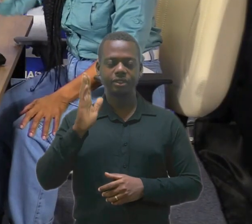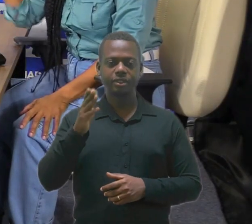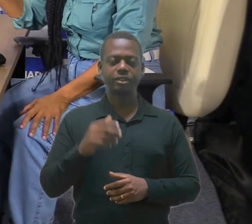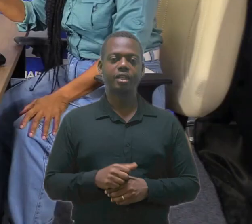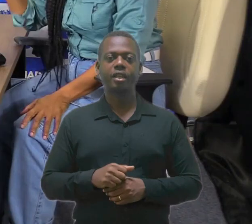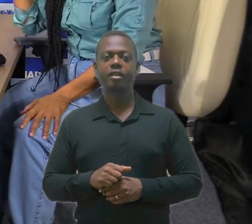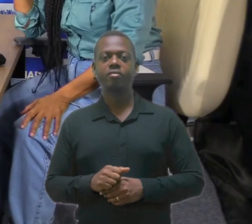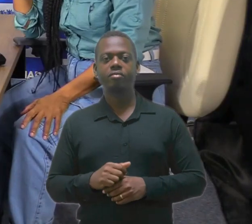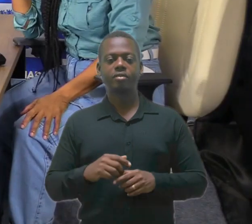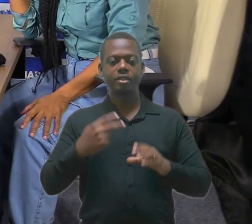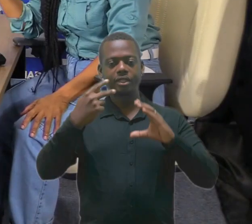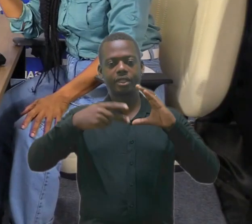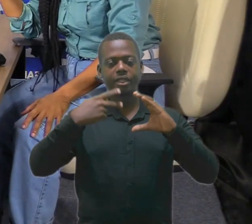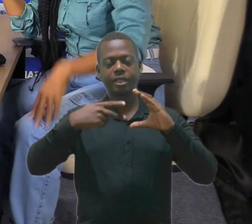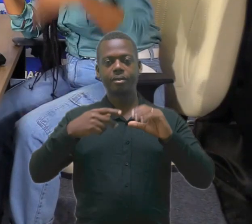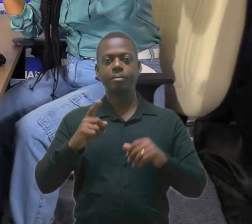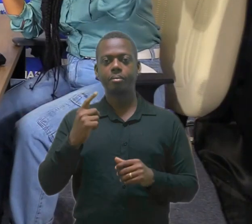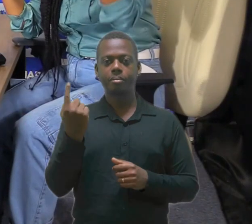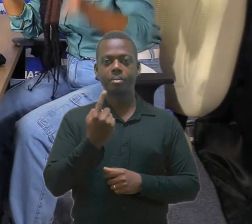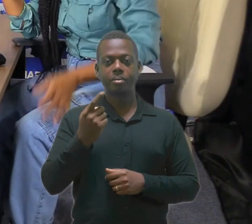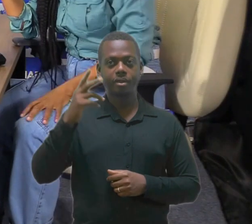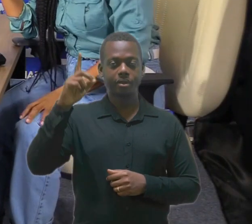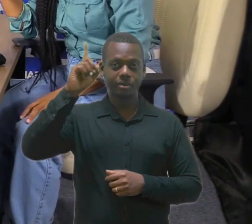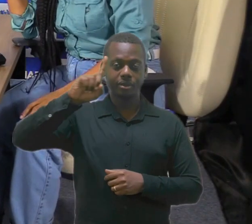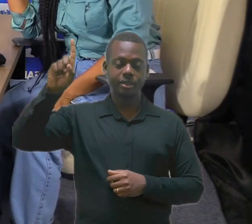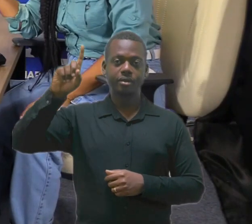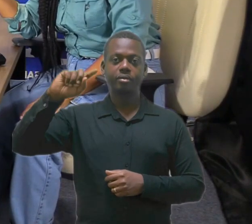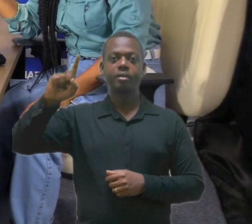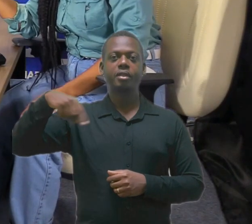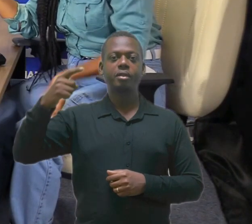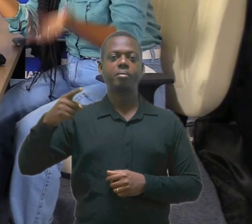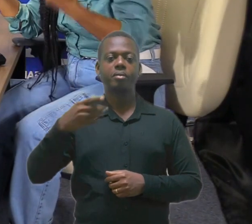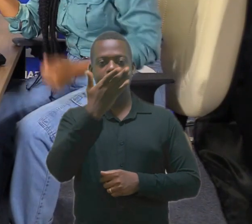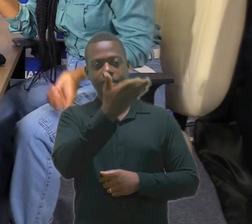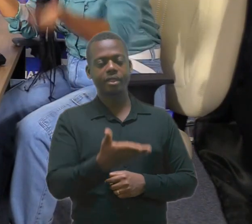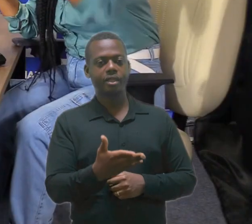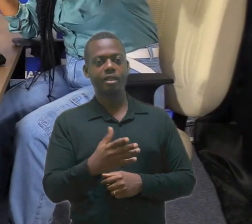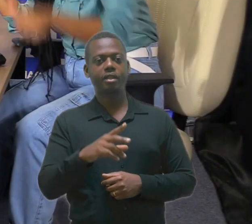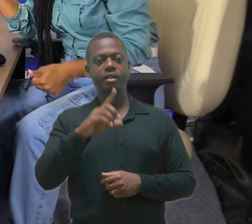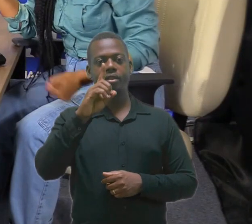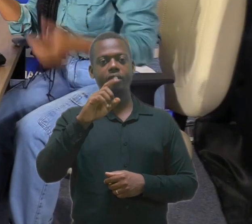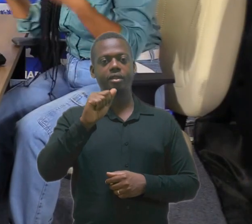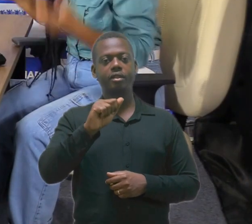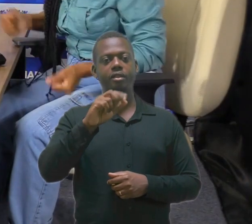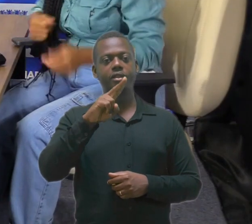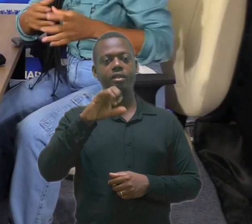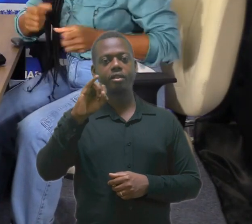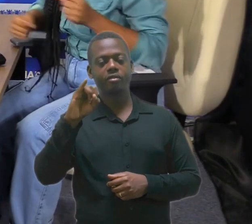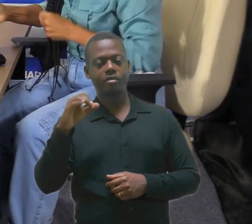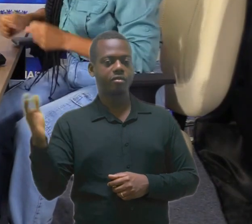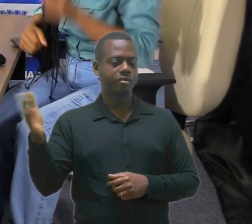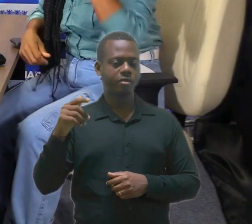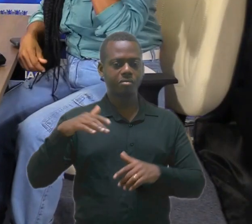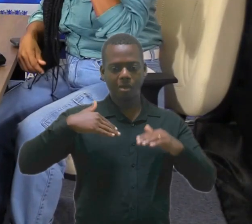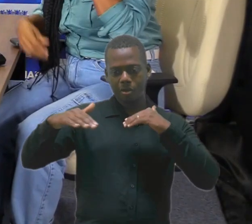o movimento de Libras na Câmara, primeiramente Deus, né? E Davi, né, que trouxe e sinalizou e me chamou, bora fazer aqui,